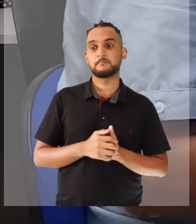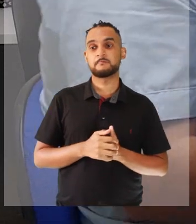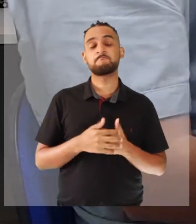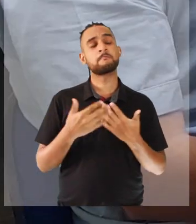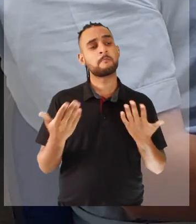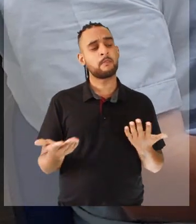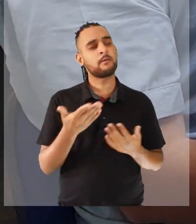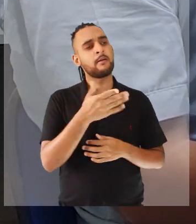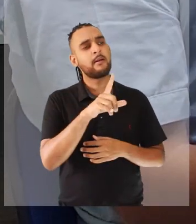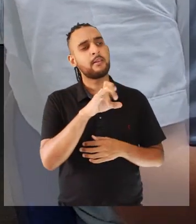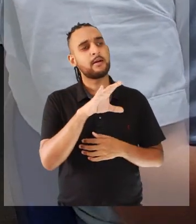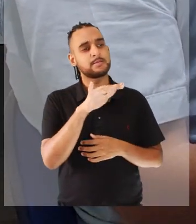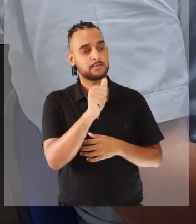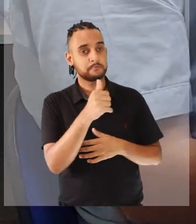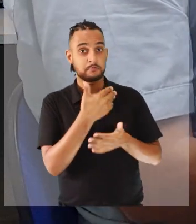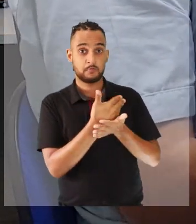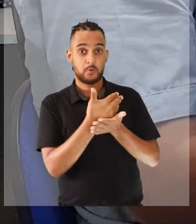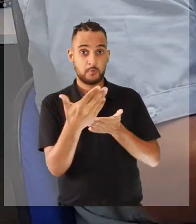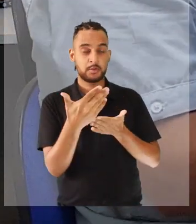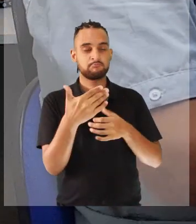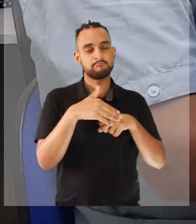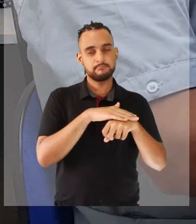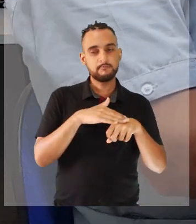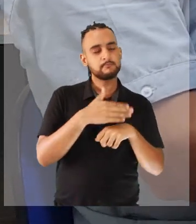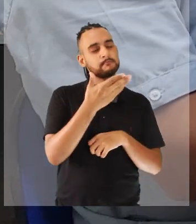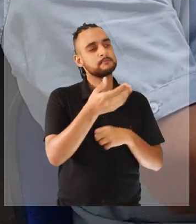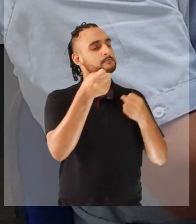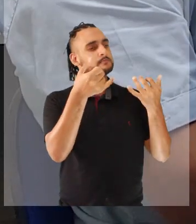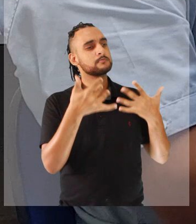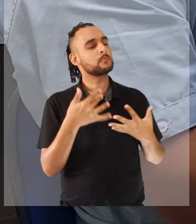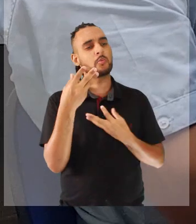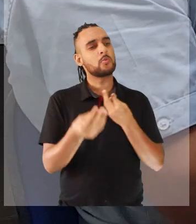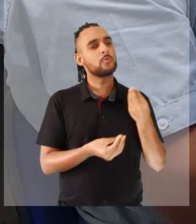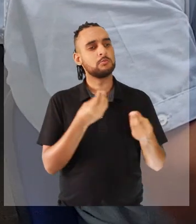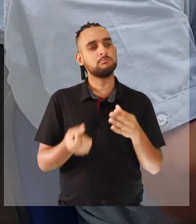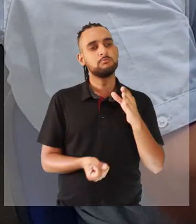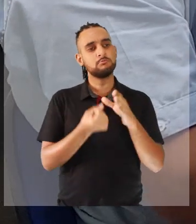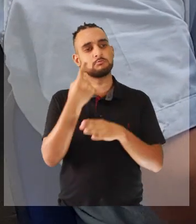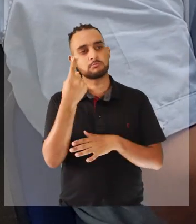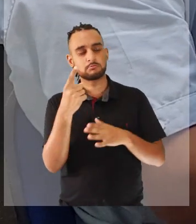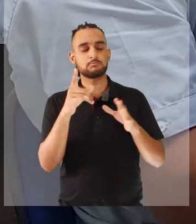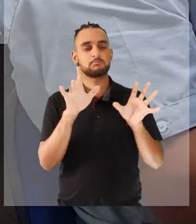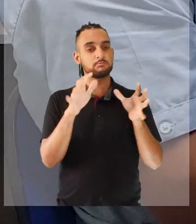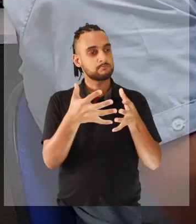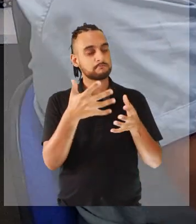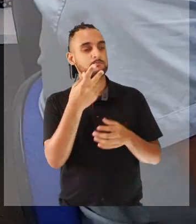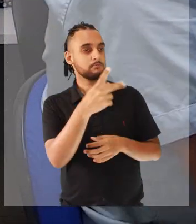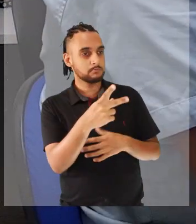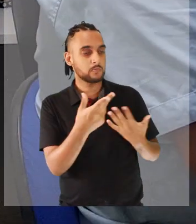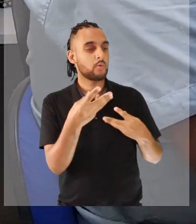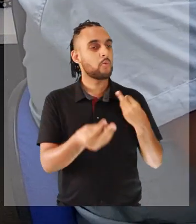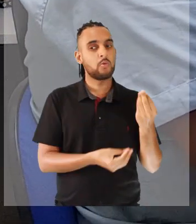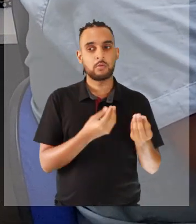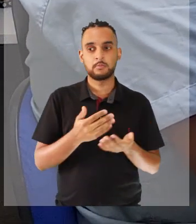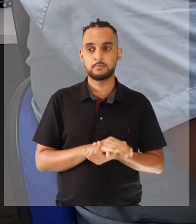grande conversar com vocês. Irmã Lécia, vamos começar o nosso papo? A senhora contando um pouco como surgiu